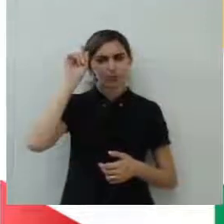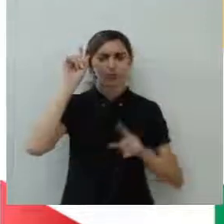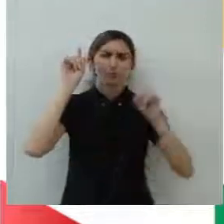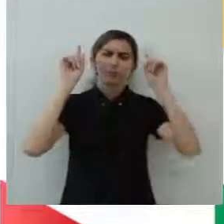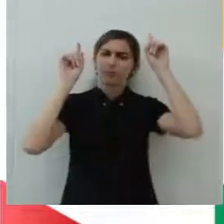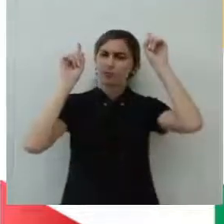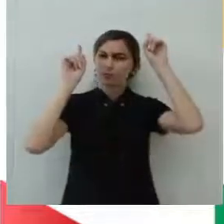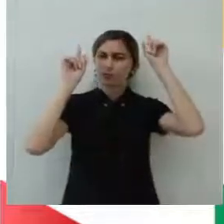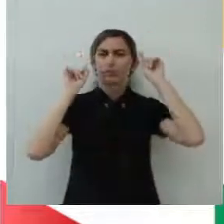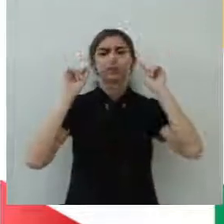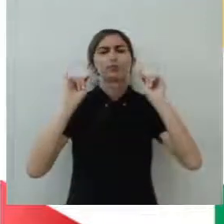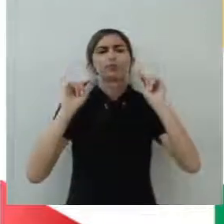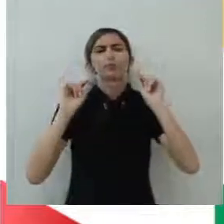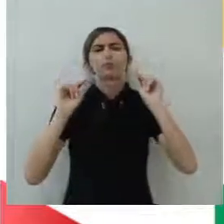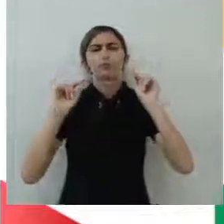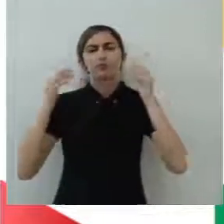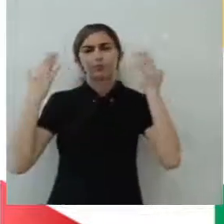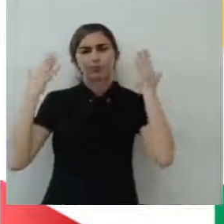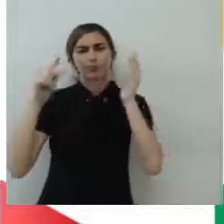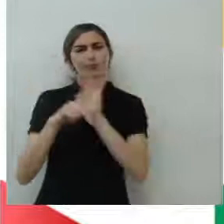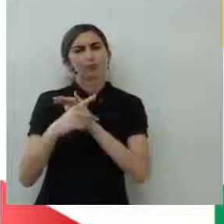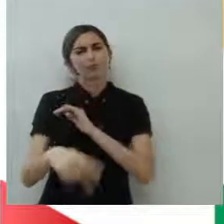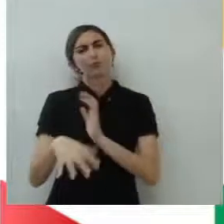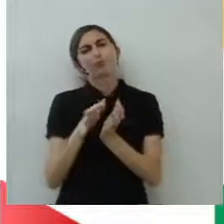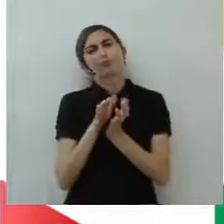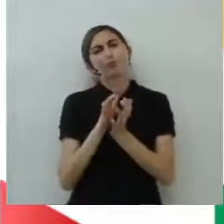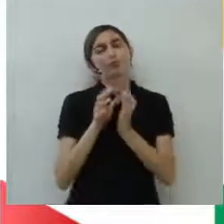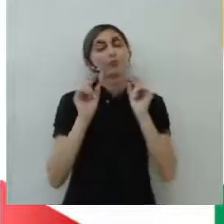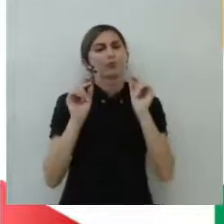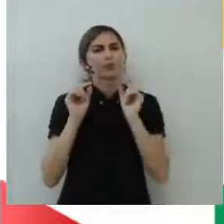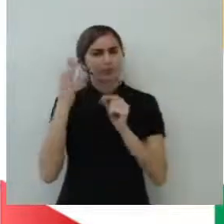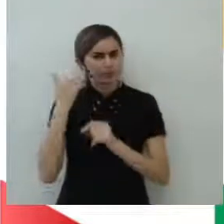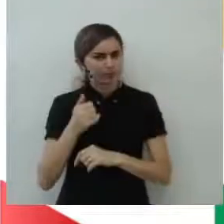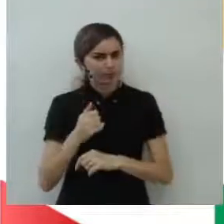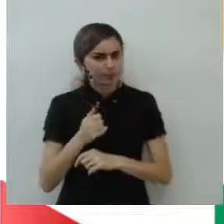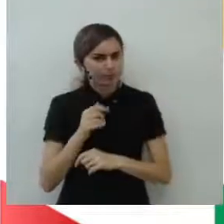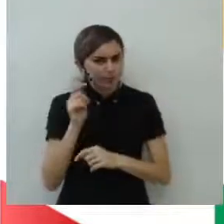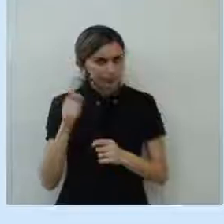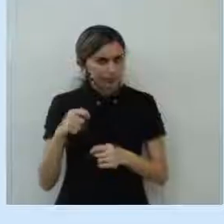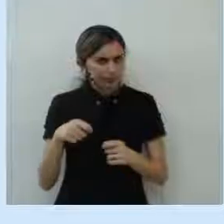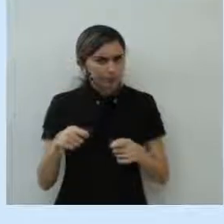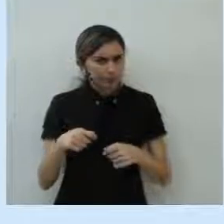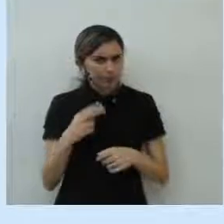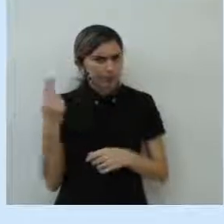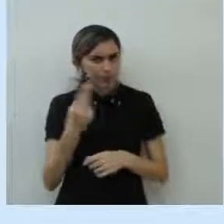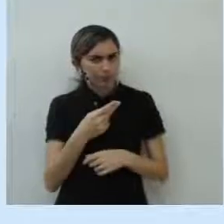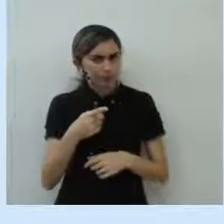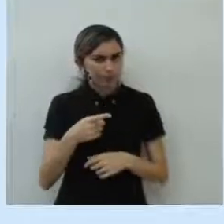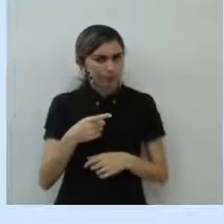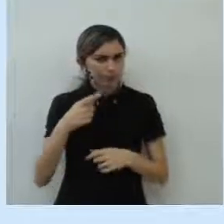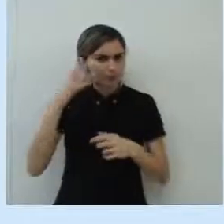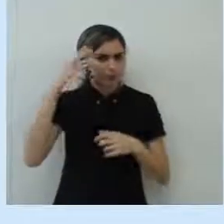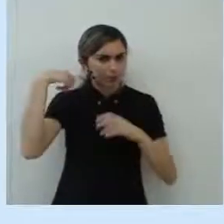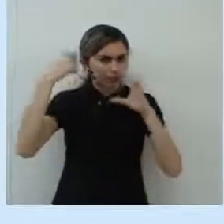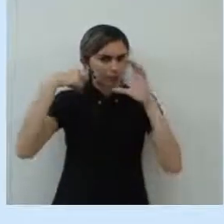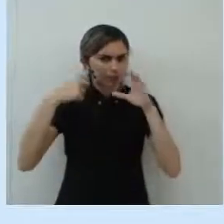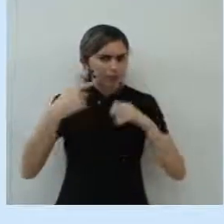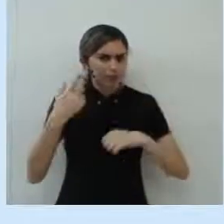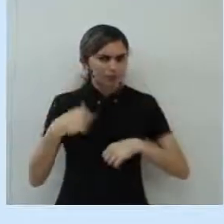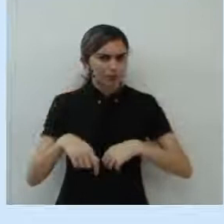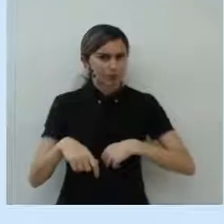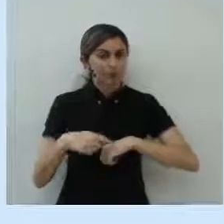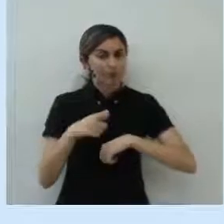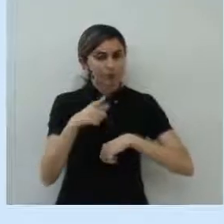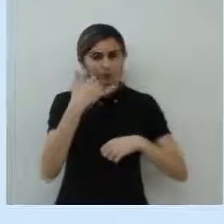essa personalidade pernambucana? Quem é? Dá para saber quem é? Dá para saber o nome artístico dele? Se você estiver assistindo aí